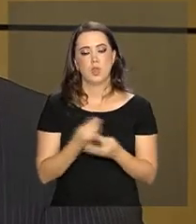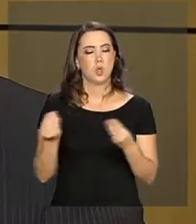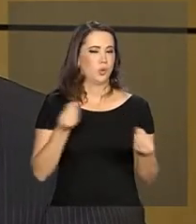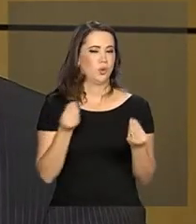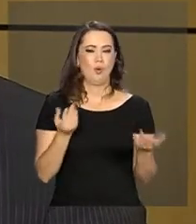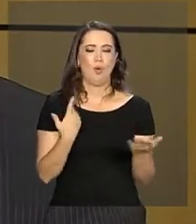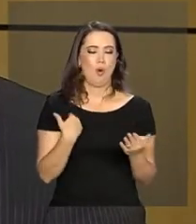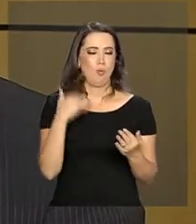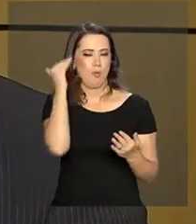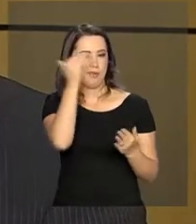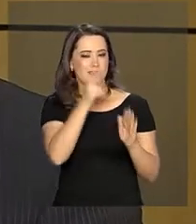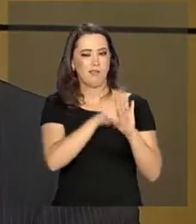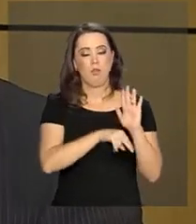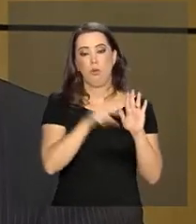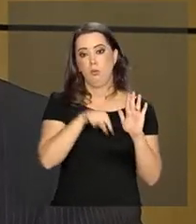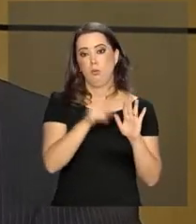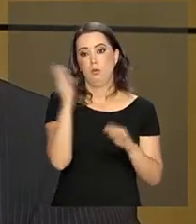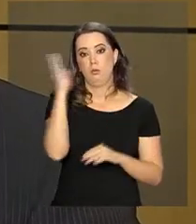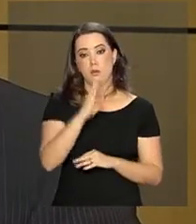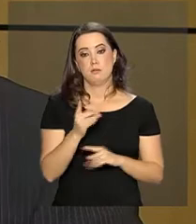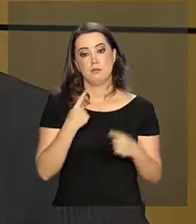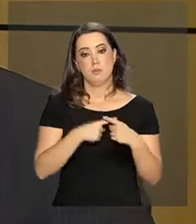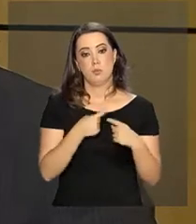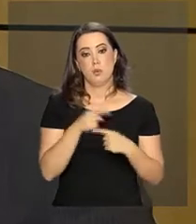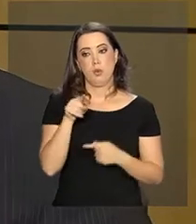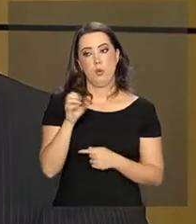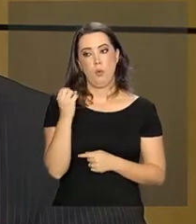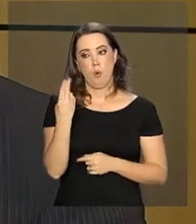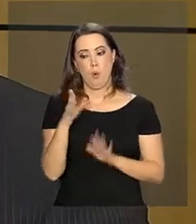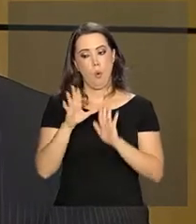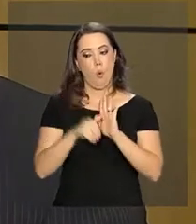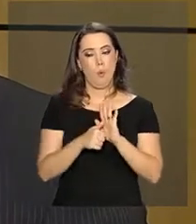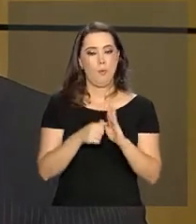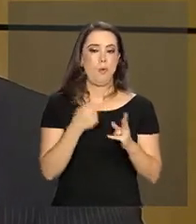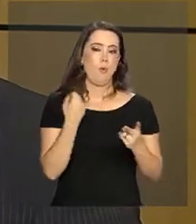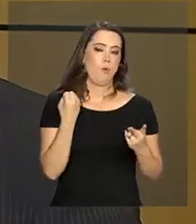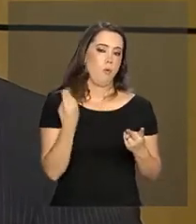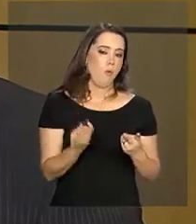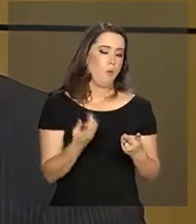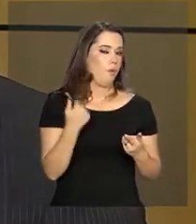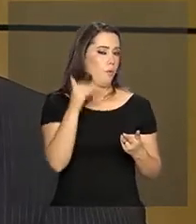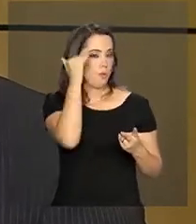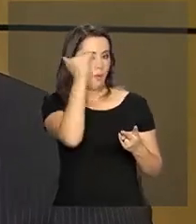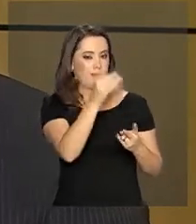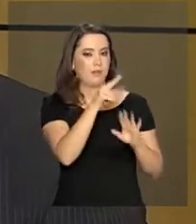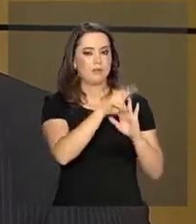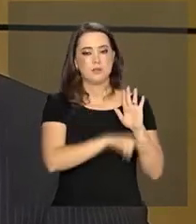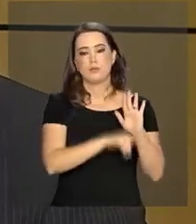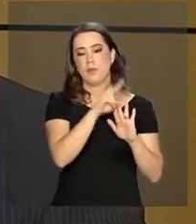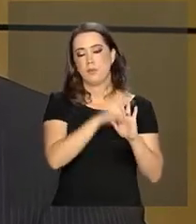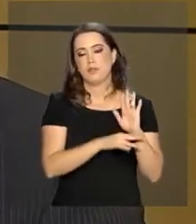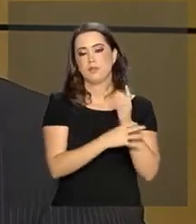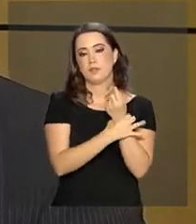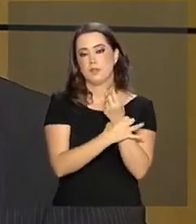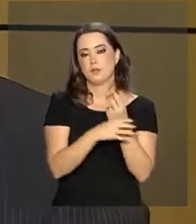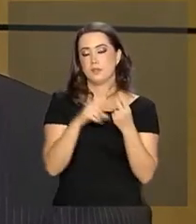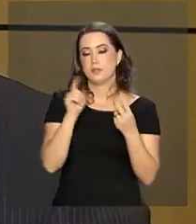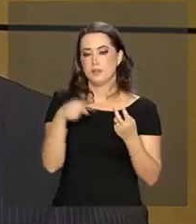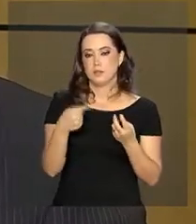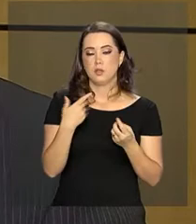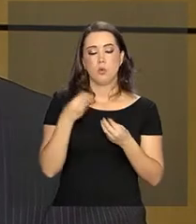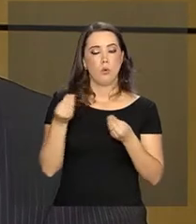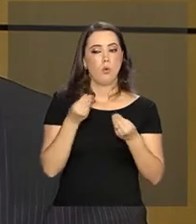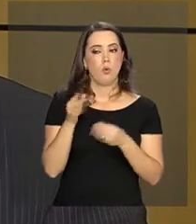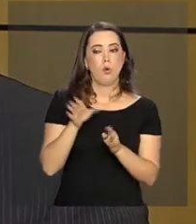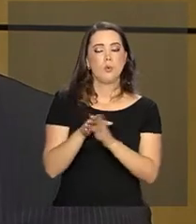regularizar esse equipamento, porque, como eu falei, é um terminal que veio de roubo, que foi adulterado, ou então que não respeita as regras de segurança do usuário. Qual que a